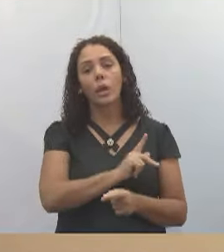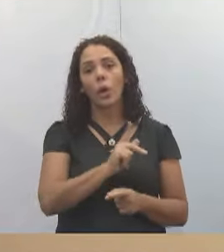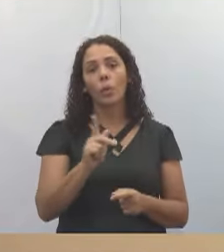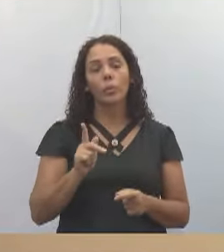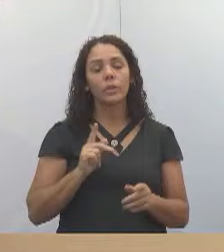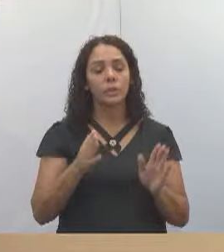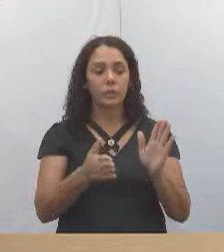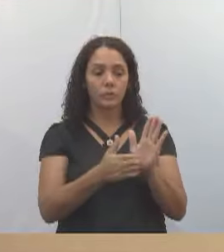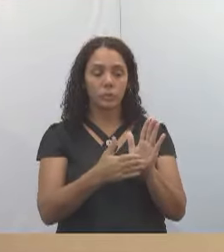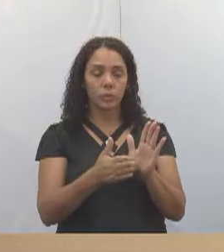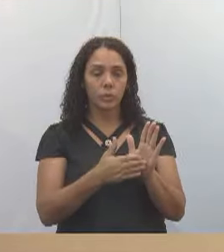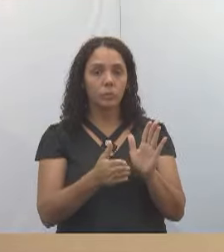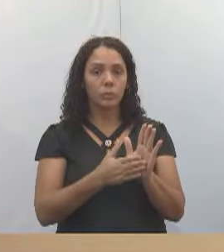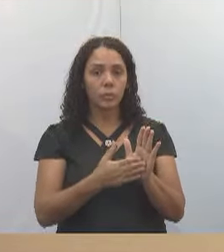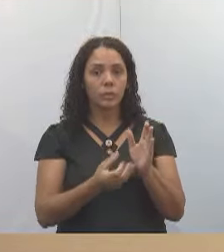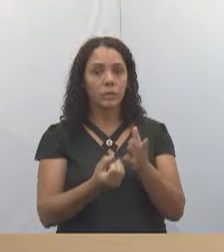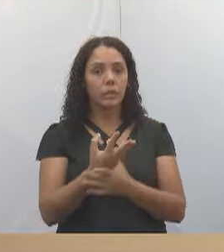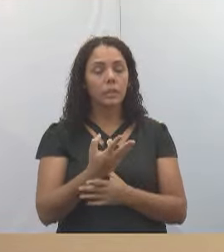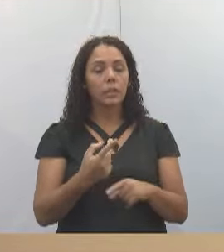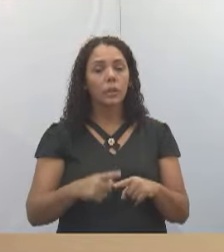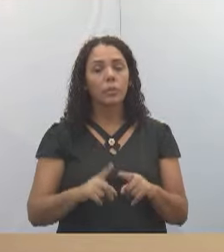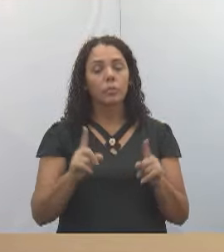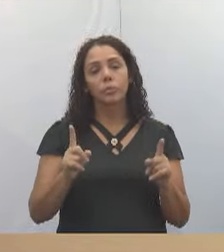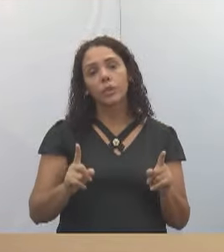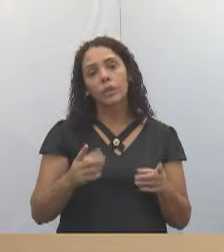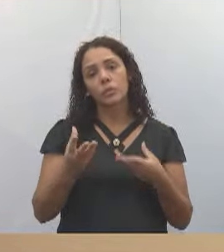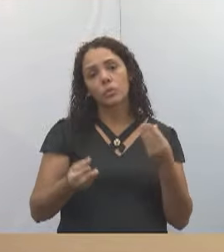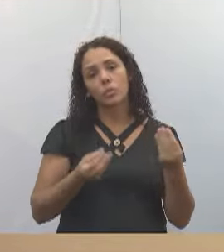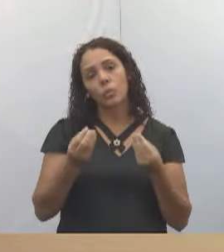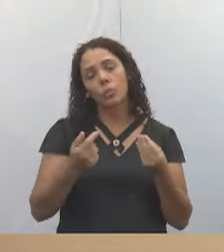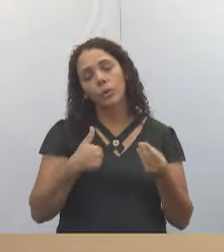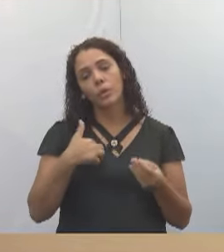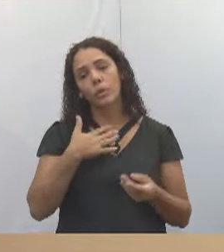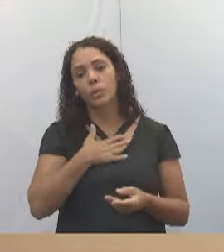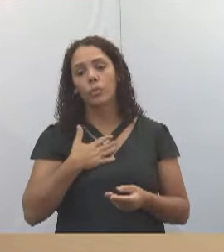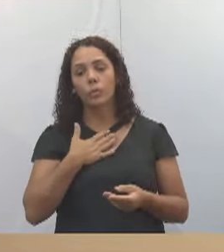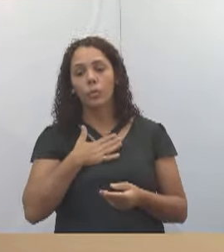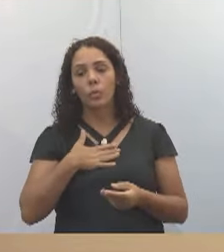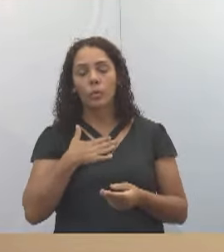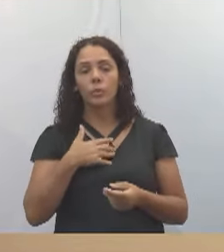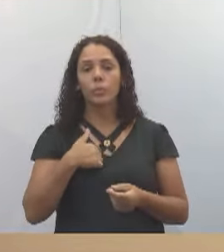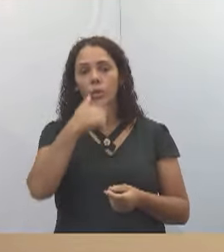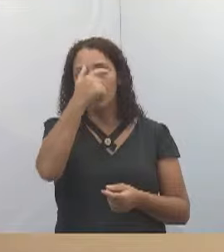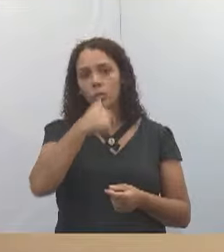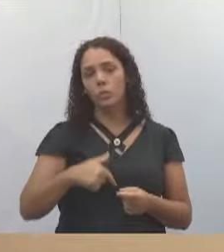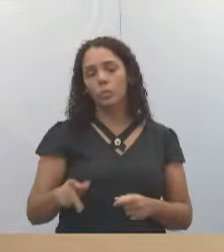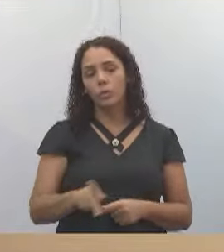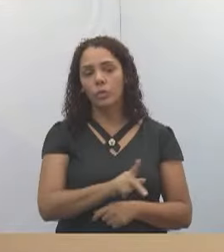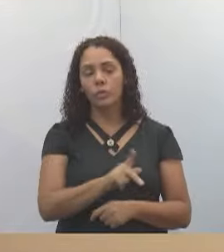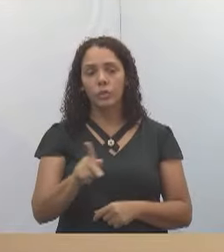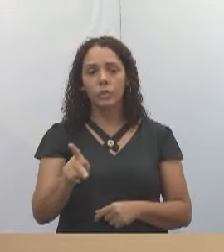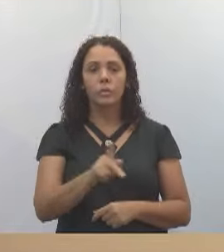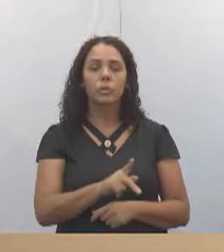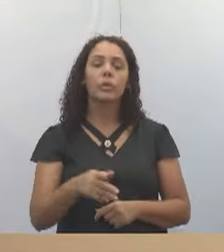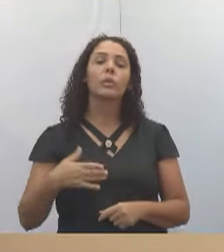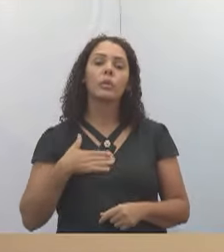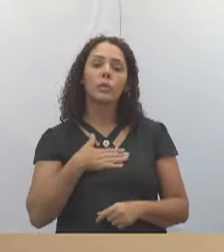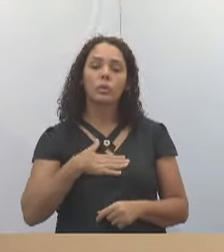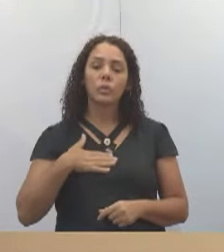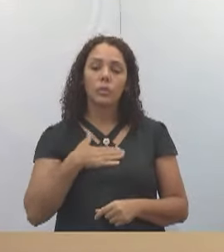essas proposições. Porém, como eu gosto dessa, por ser pedagoga e por gostar dessas